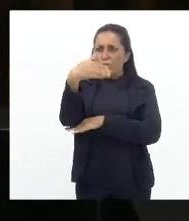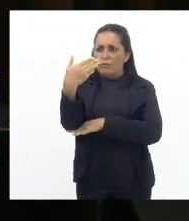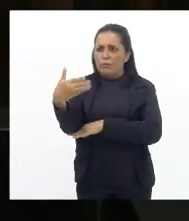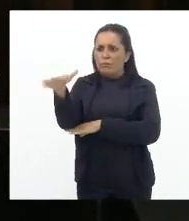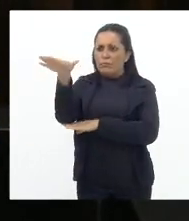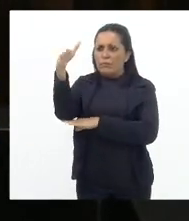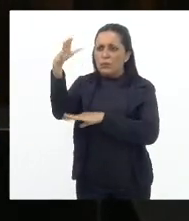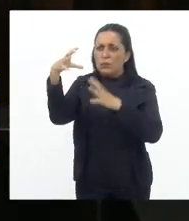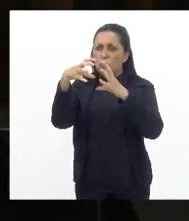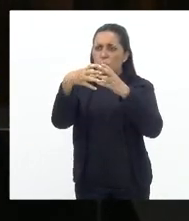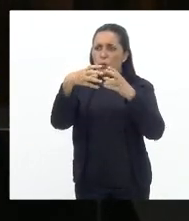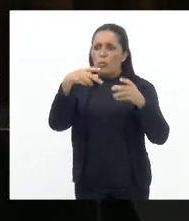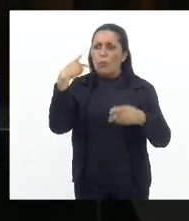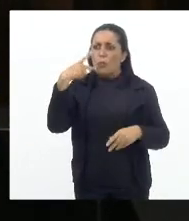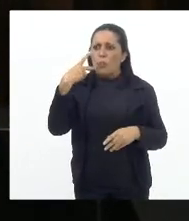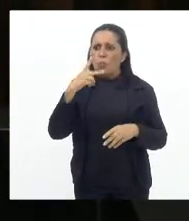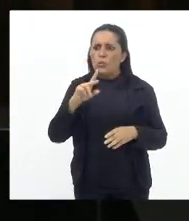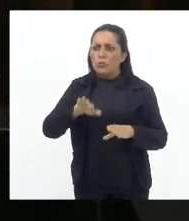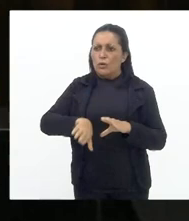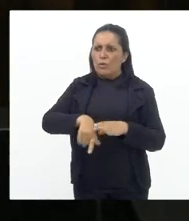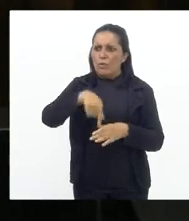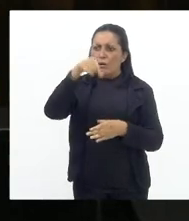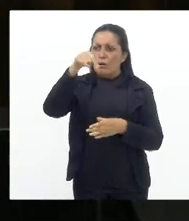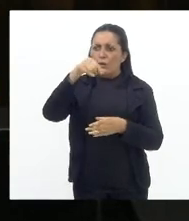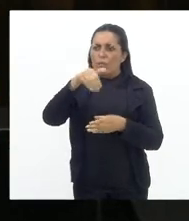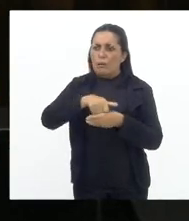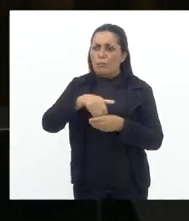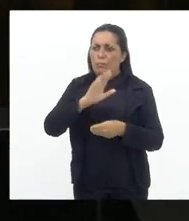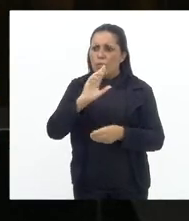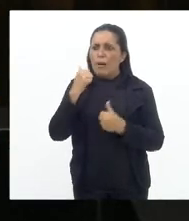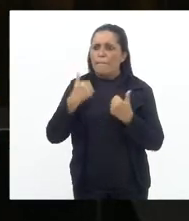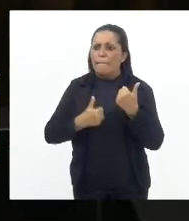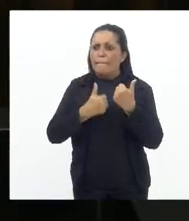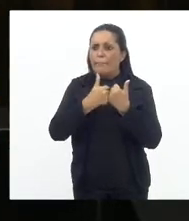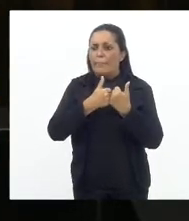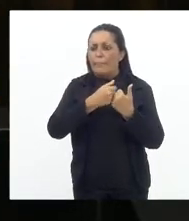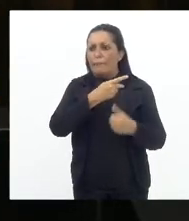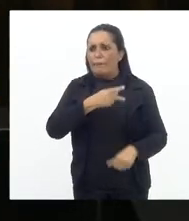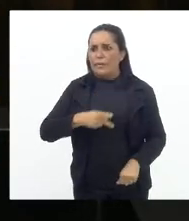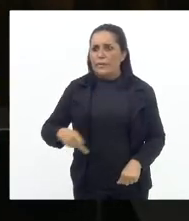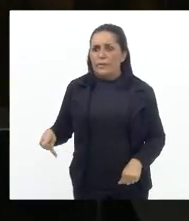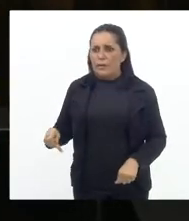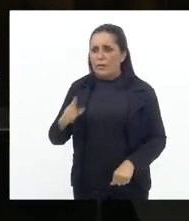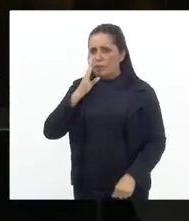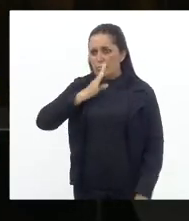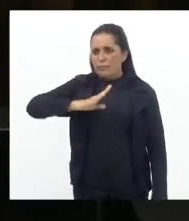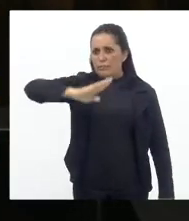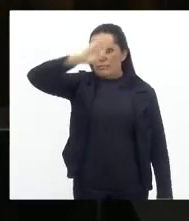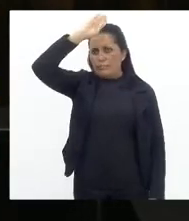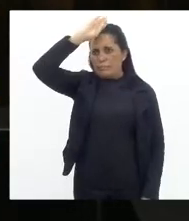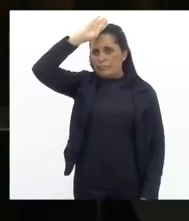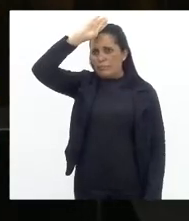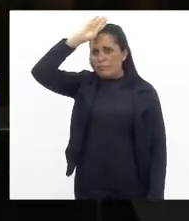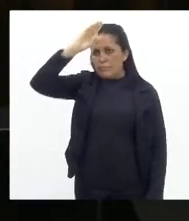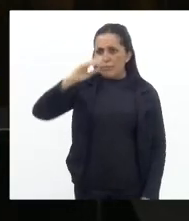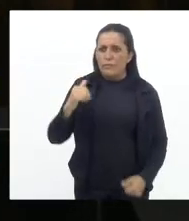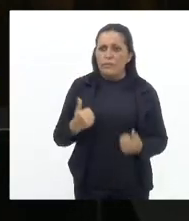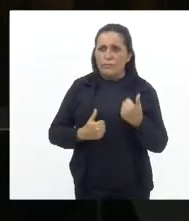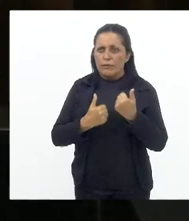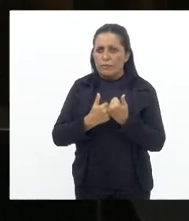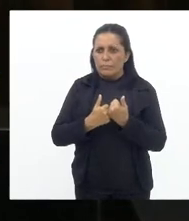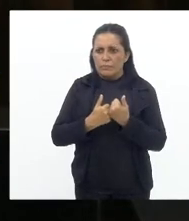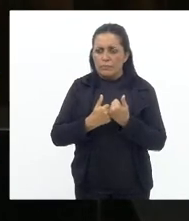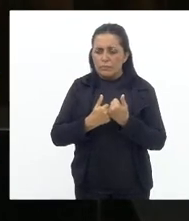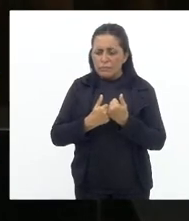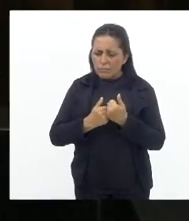o grupo político que nos elegeu meu apoio Incondicional a Presidente da República meu apoio Incondicional aos